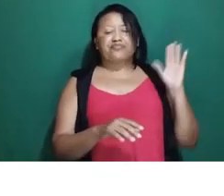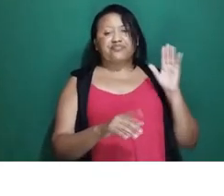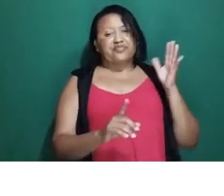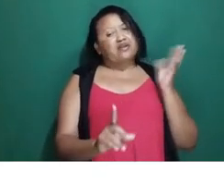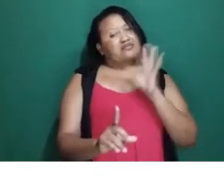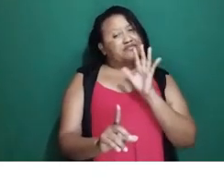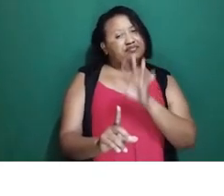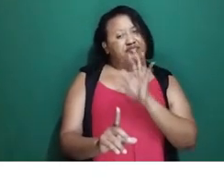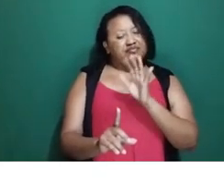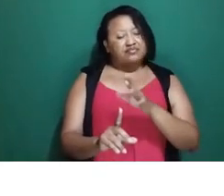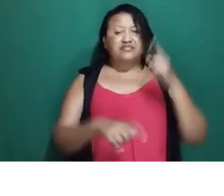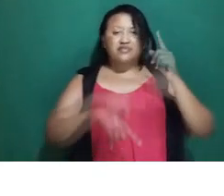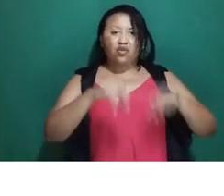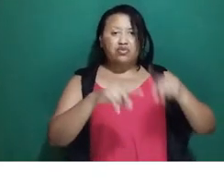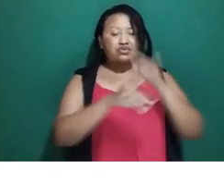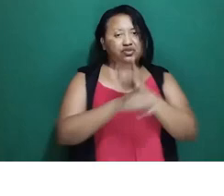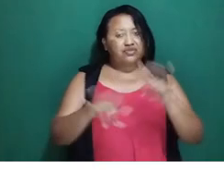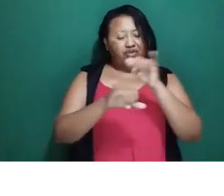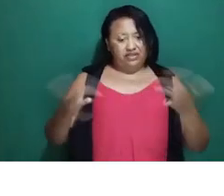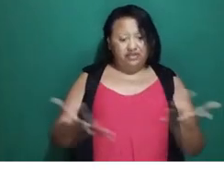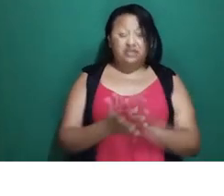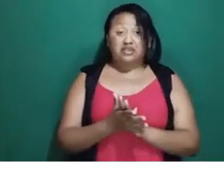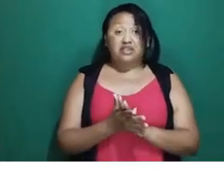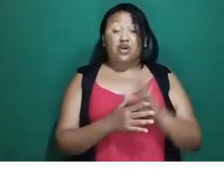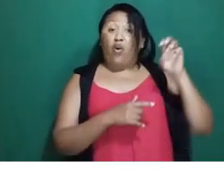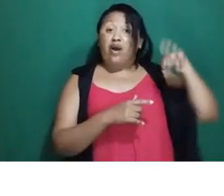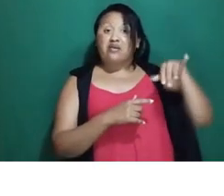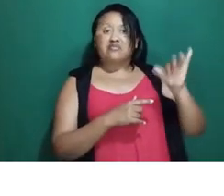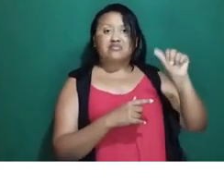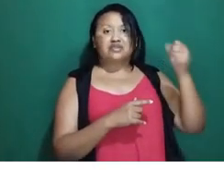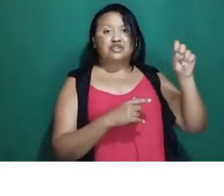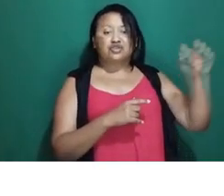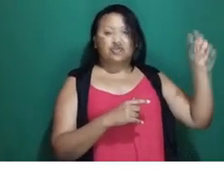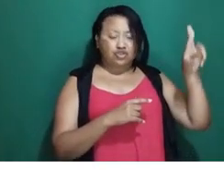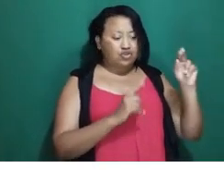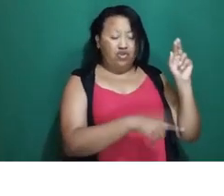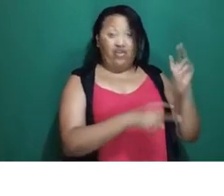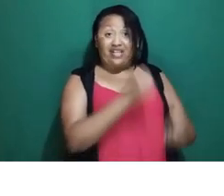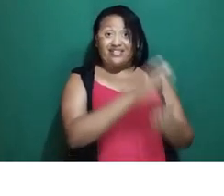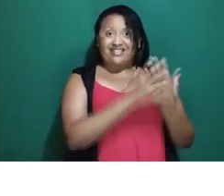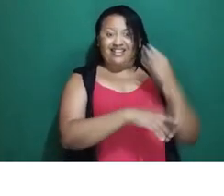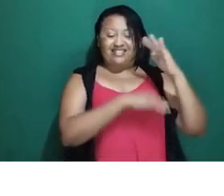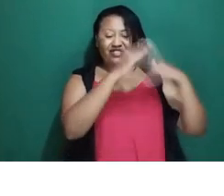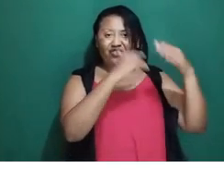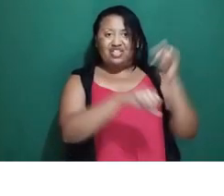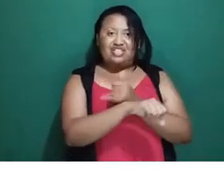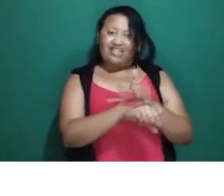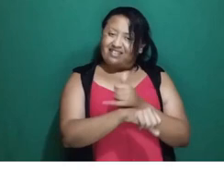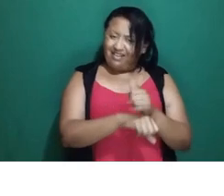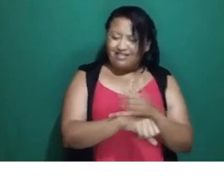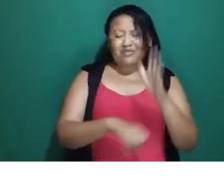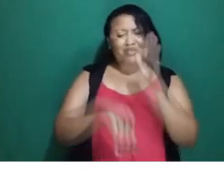é isso mesmo na função conativa né o emissor da mensagem vai criar vai desenvolver estratégias